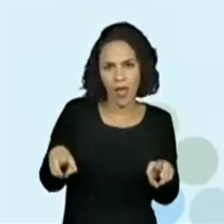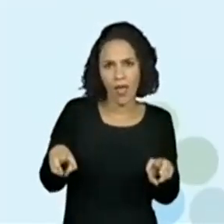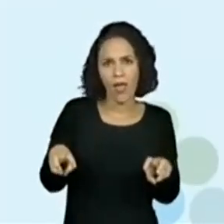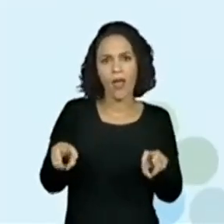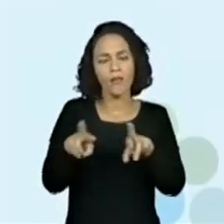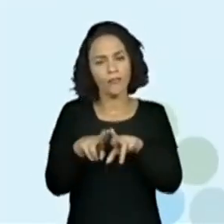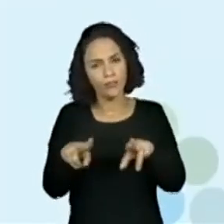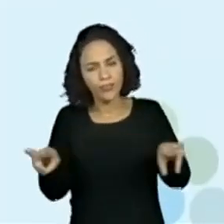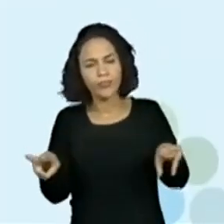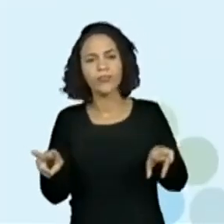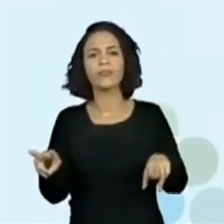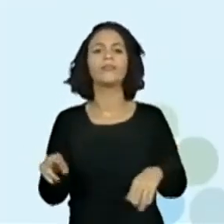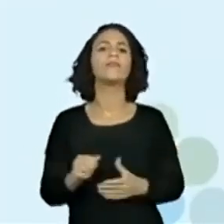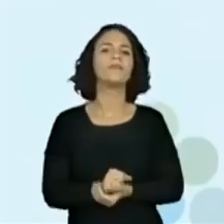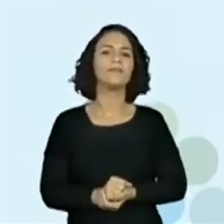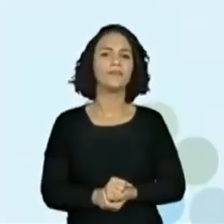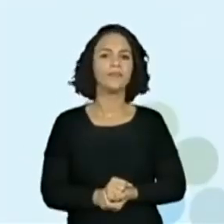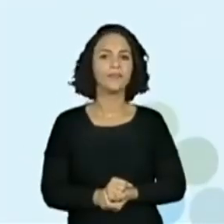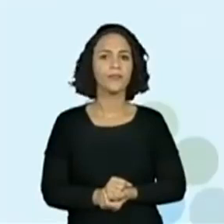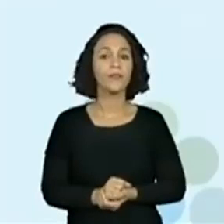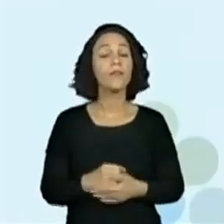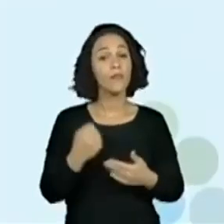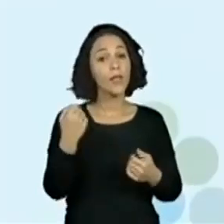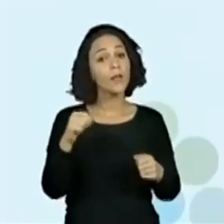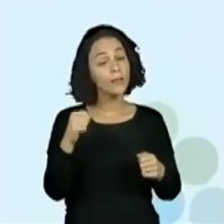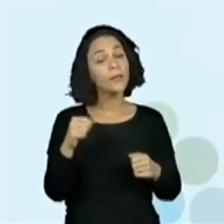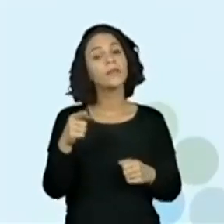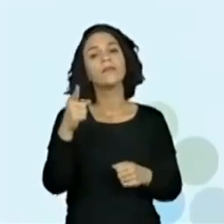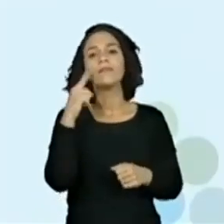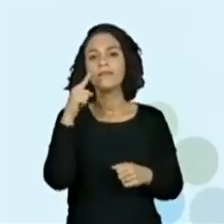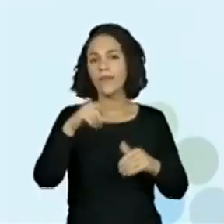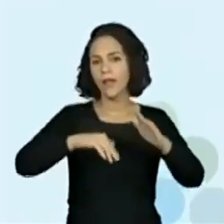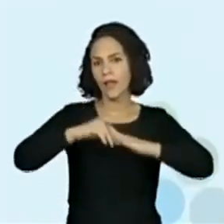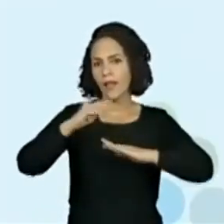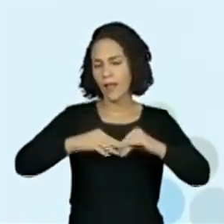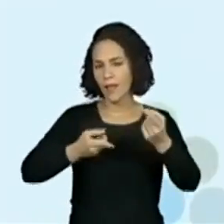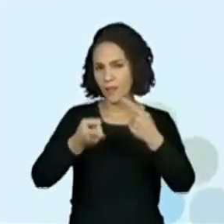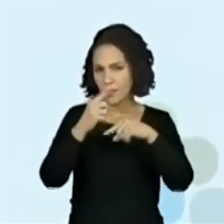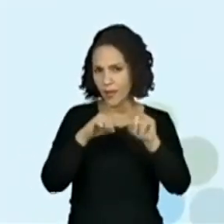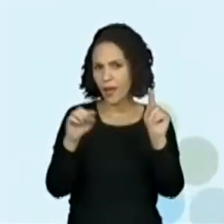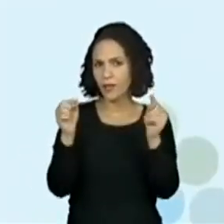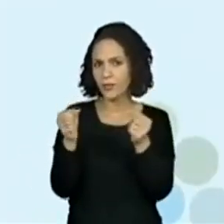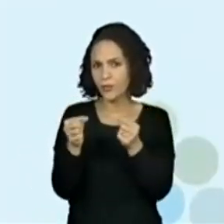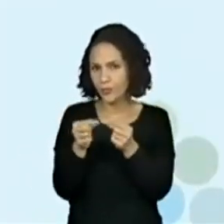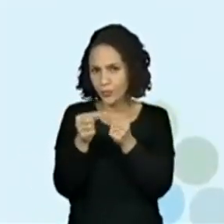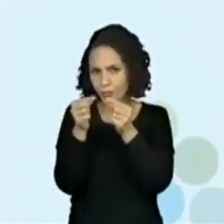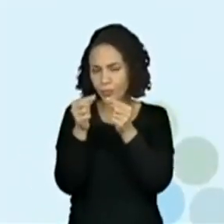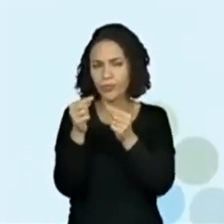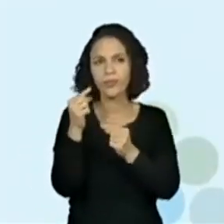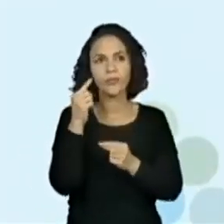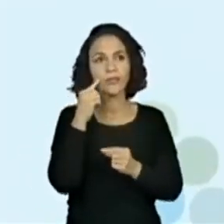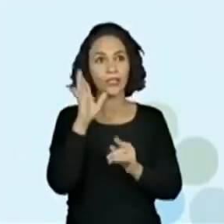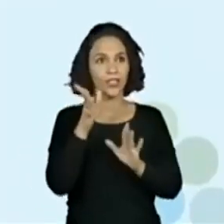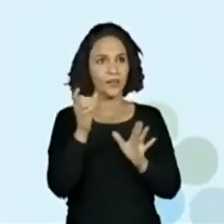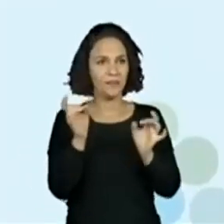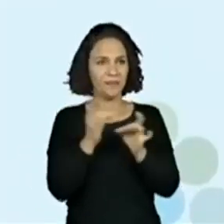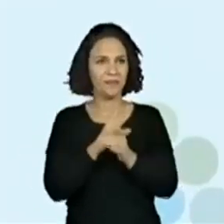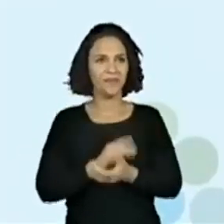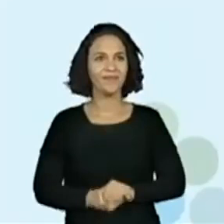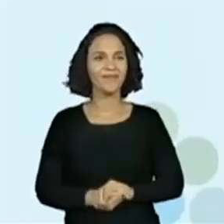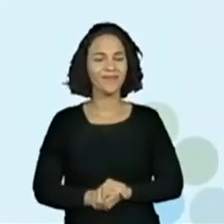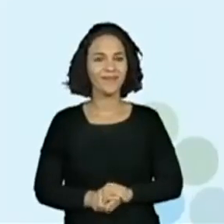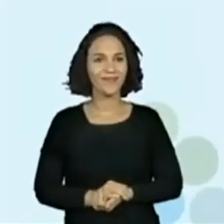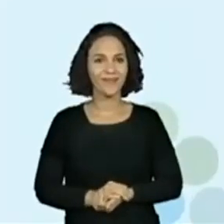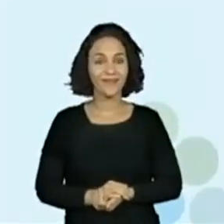patas. Então, eu quero destacar na nossa habilidade. Opa, já estava selecionado. Eu